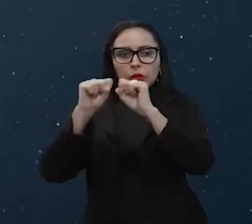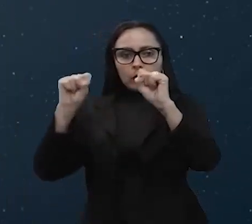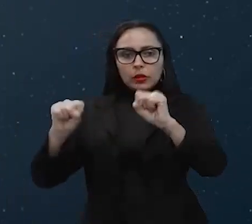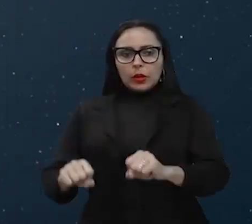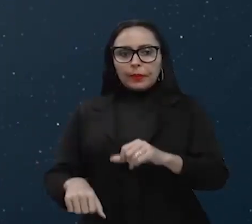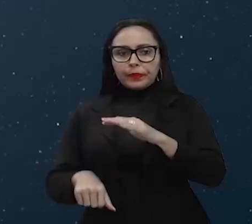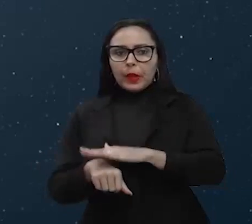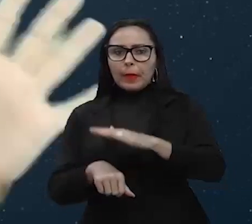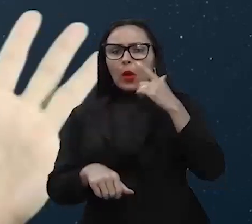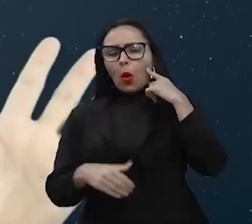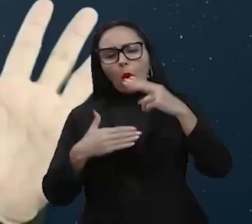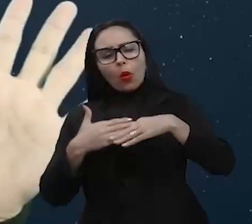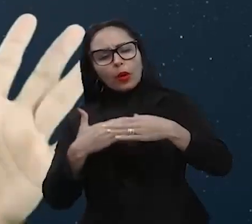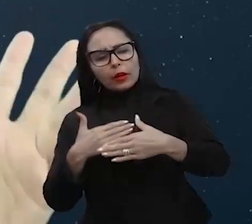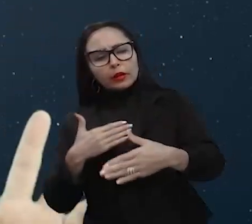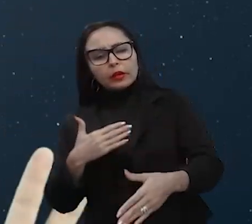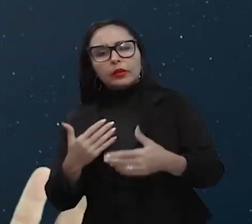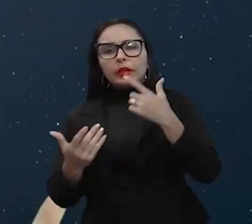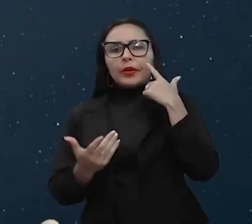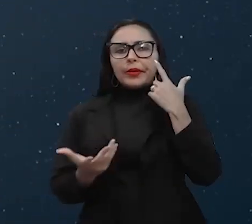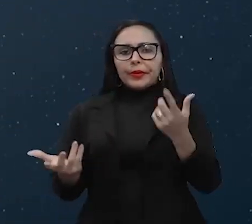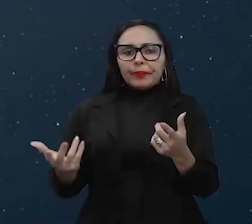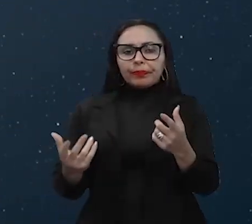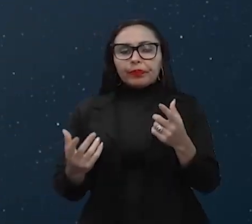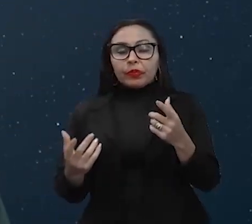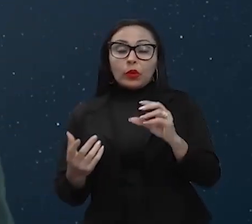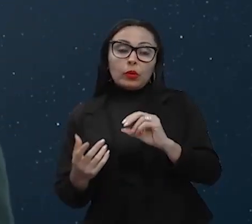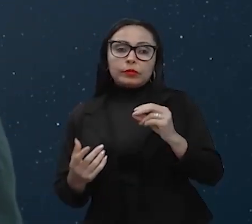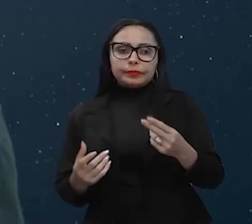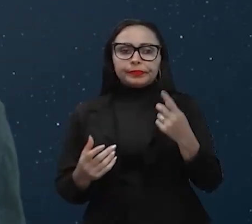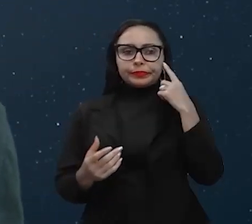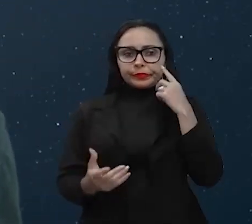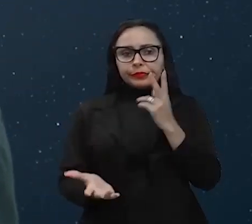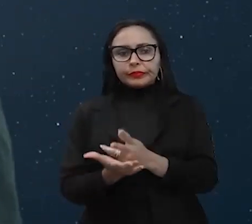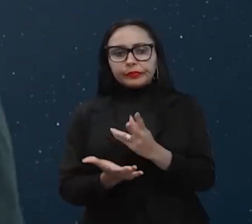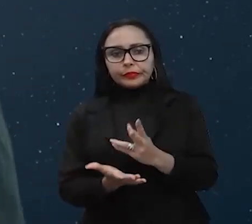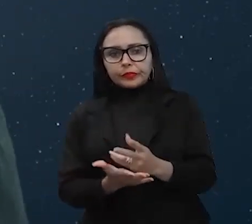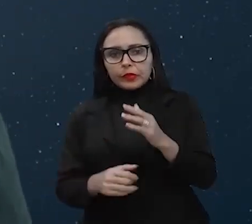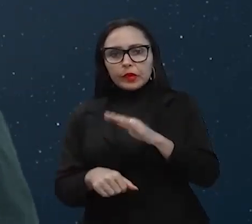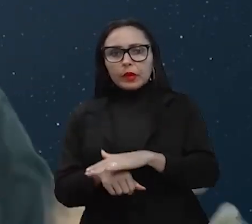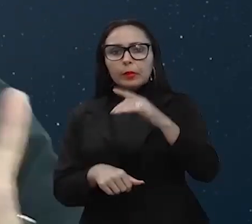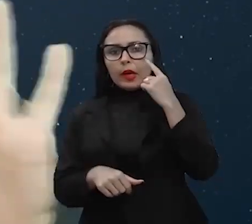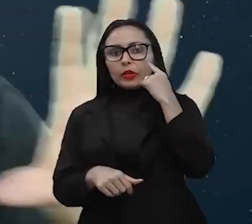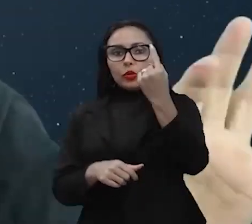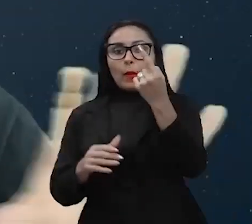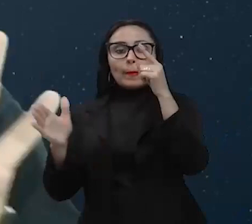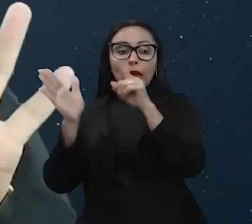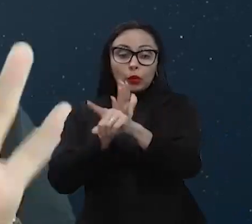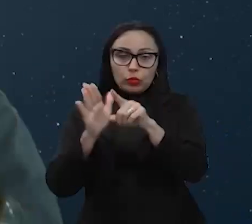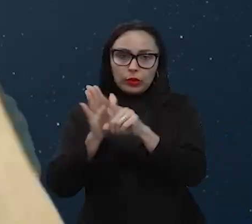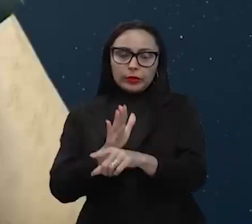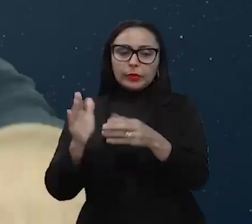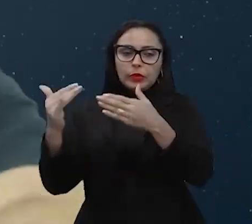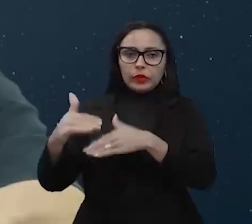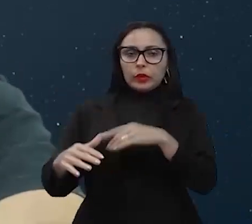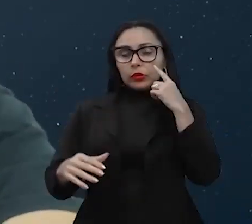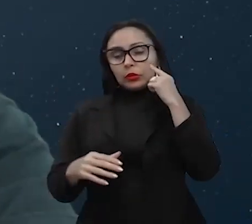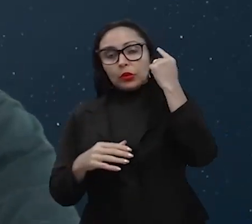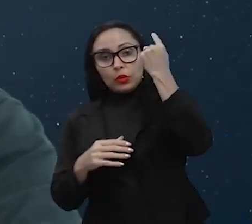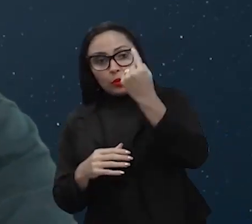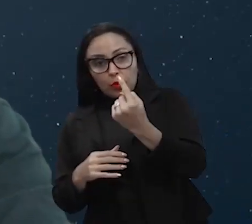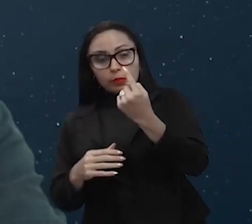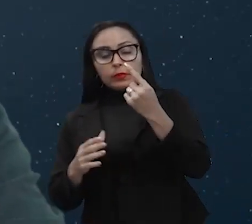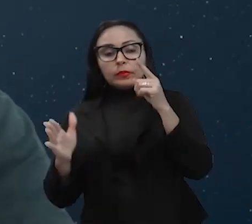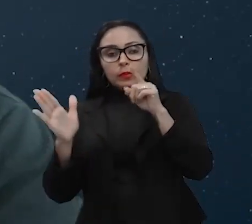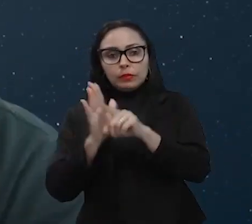recorrência. Ou, como a gente sempre brinca, toda vez você tem mais de uma questão de fisiologia na prova. Aí uma dessas questões é desse sistema